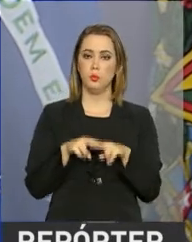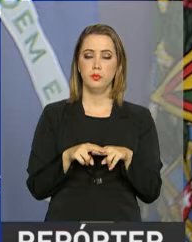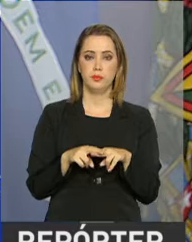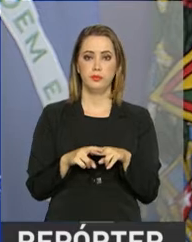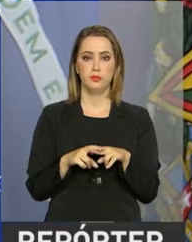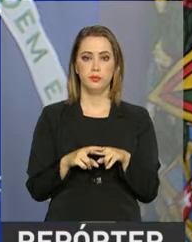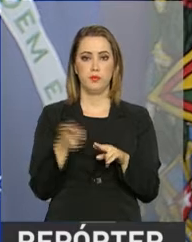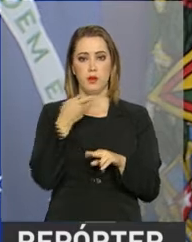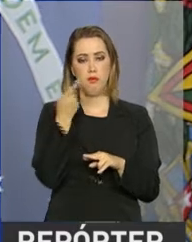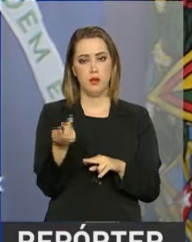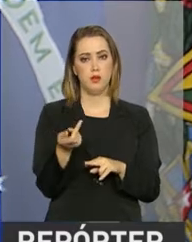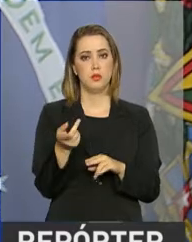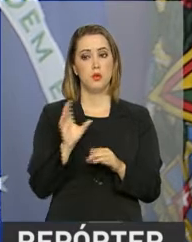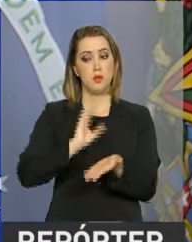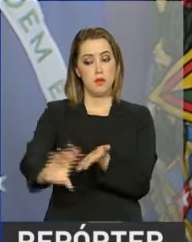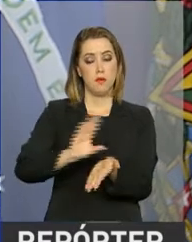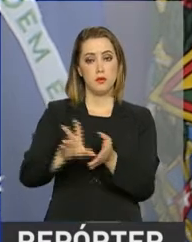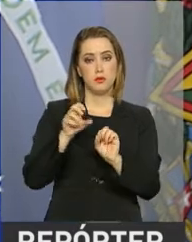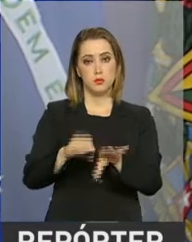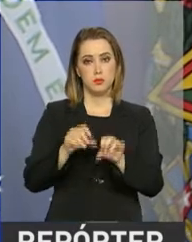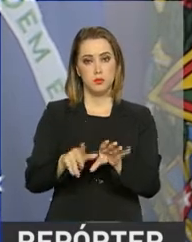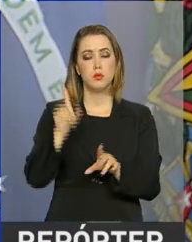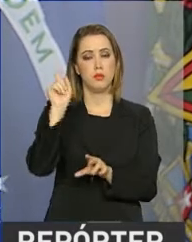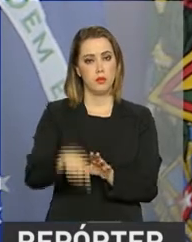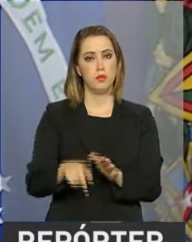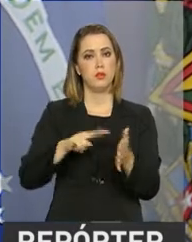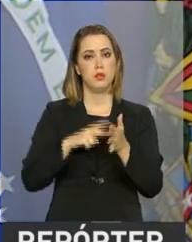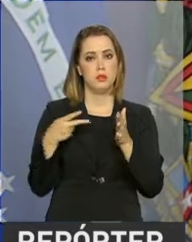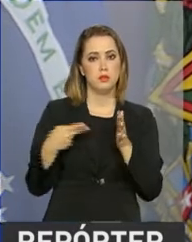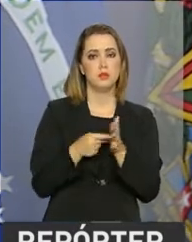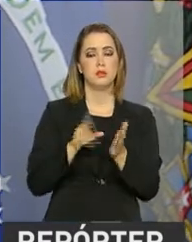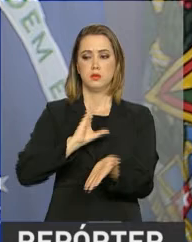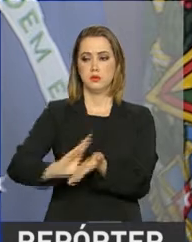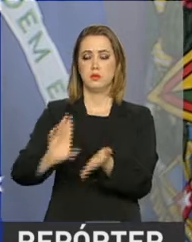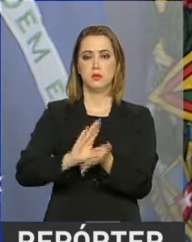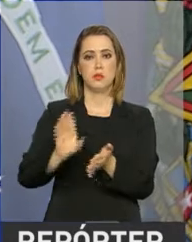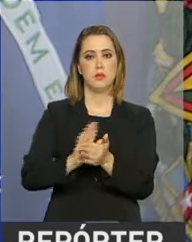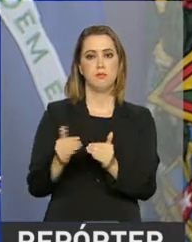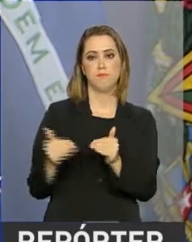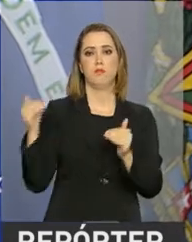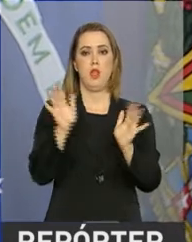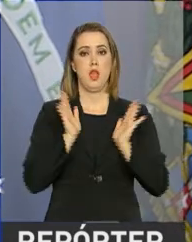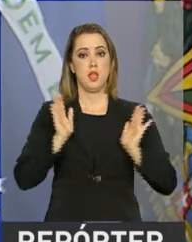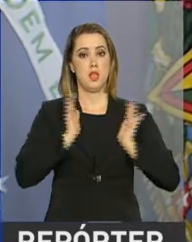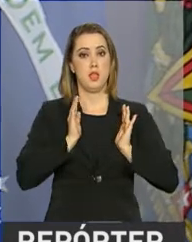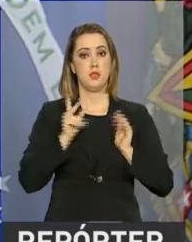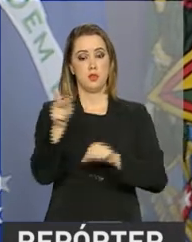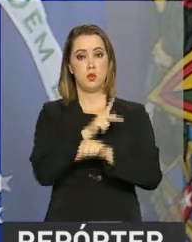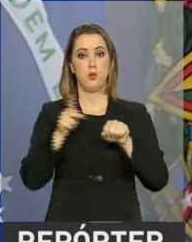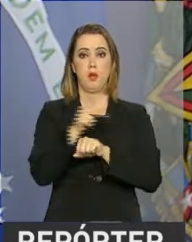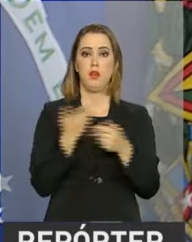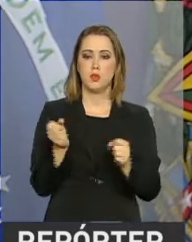digo eu investir na educação é investir na maior riqueza de um país que é o seu povo não é é